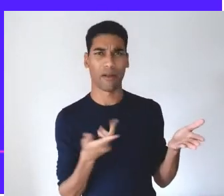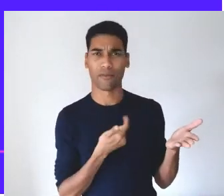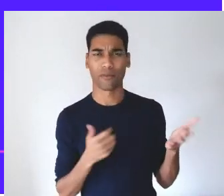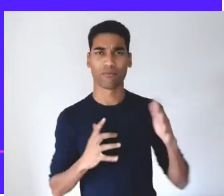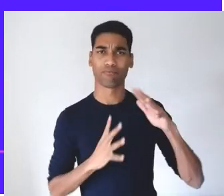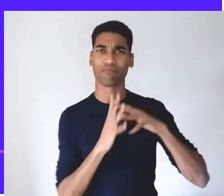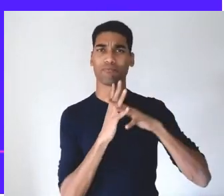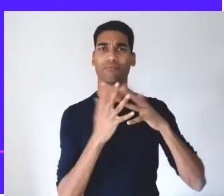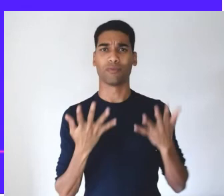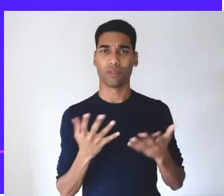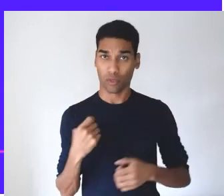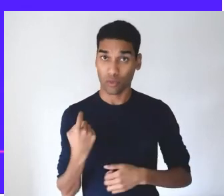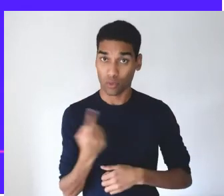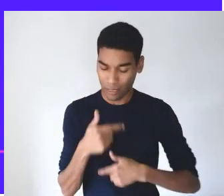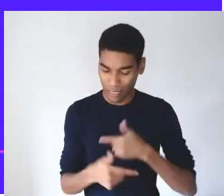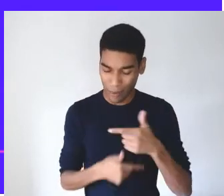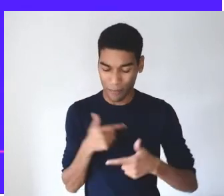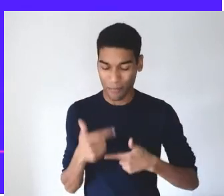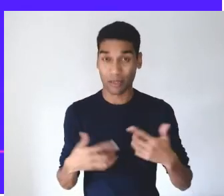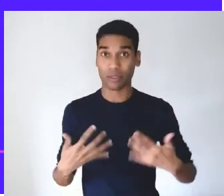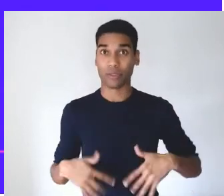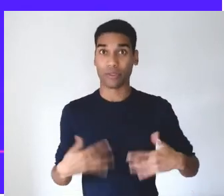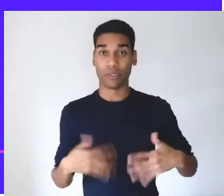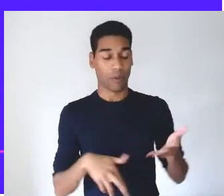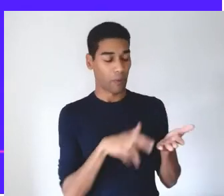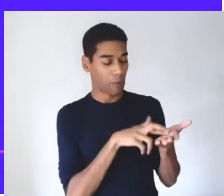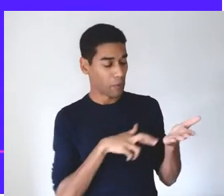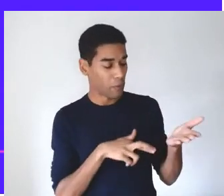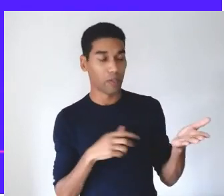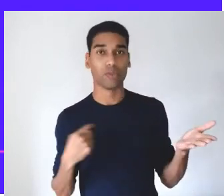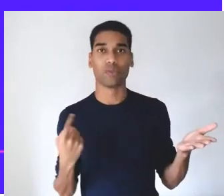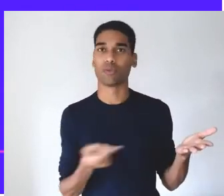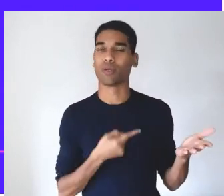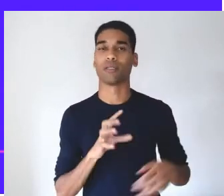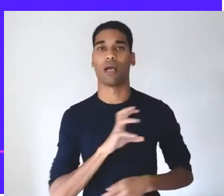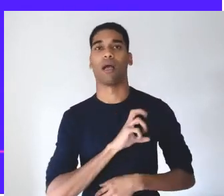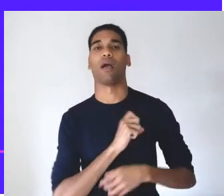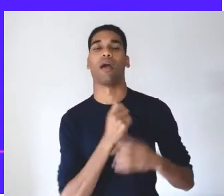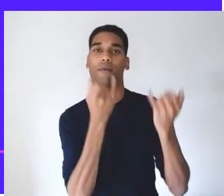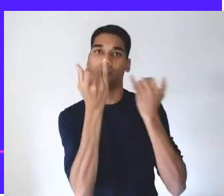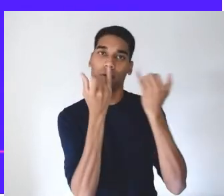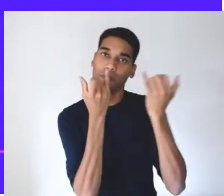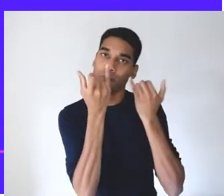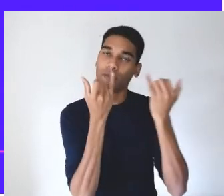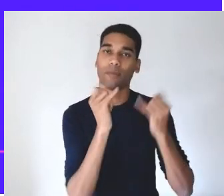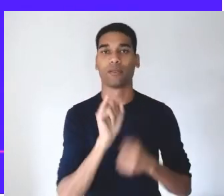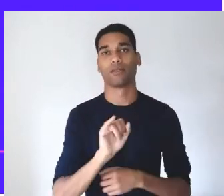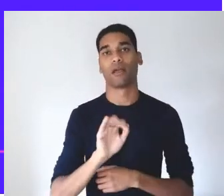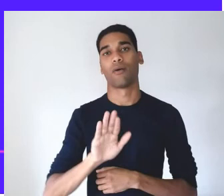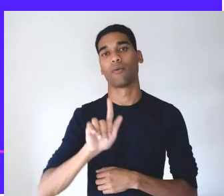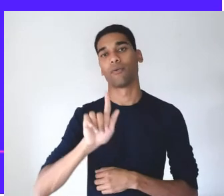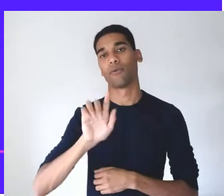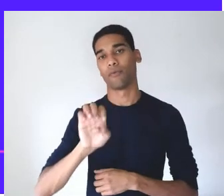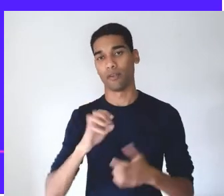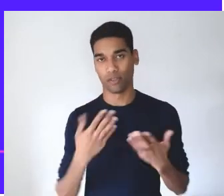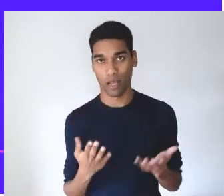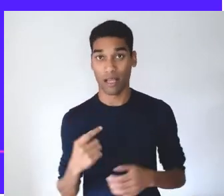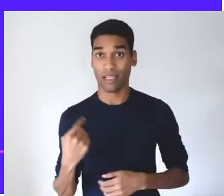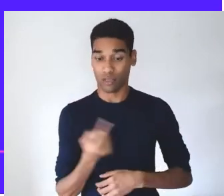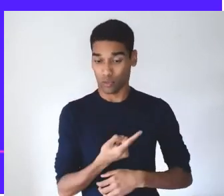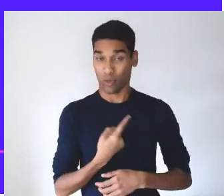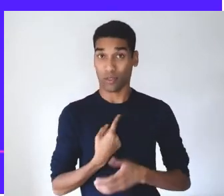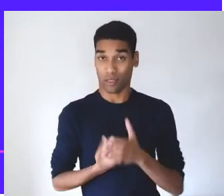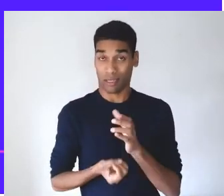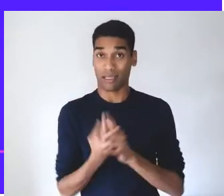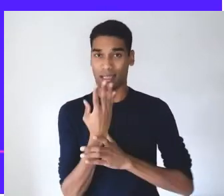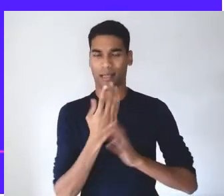com relatórios, né, a gente é fã dos dados do IBGE, a gente trabalha com... a gente produz pesquisas, mas